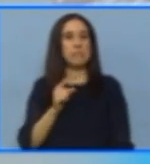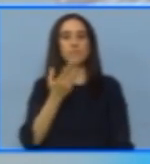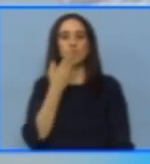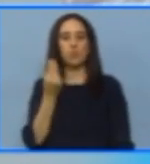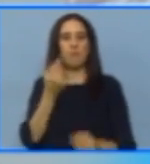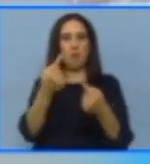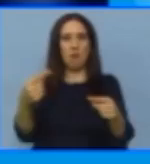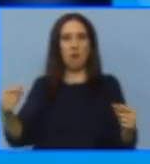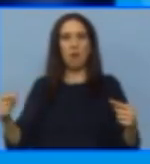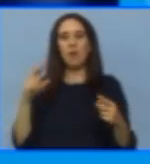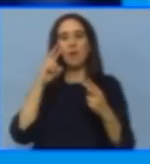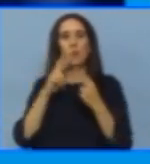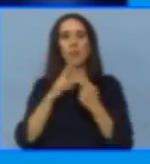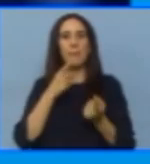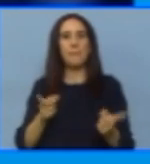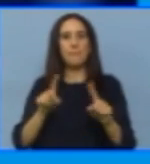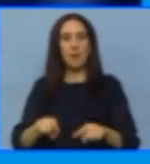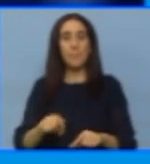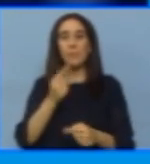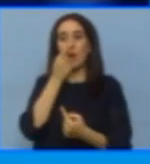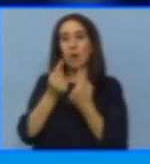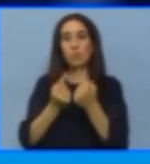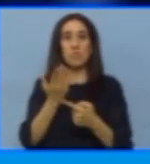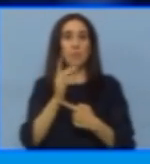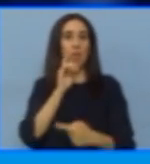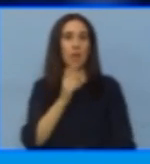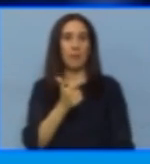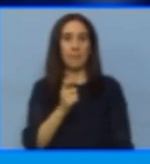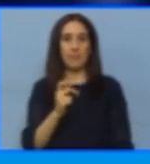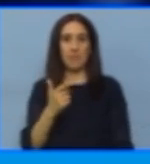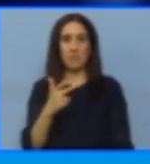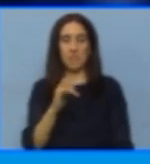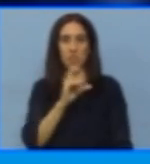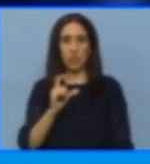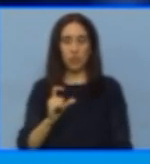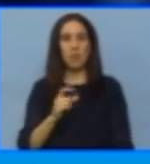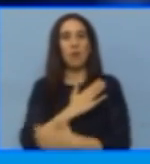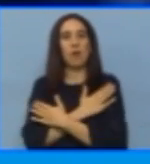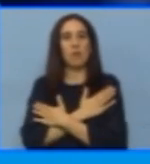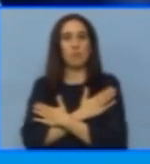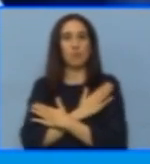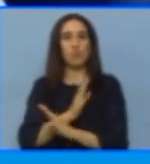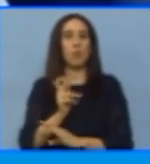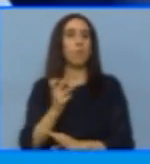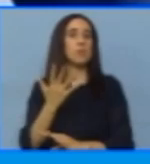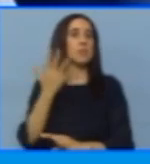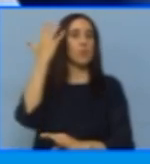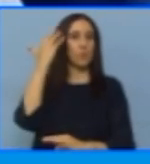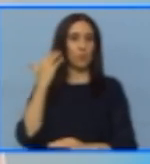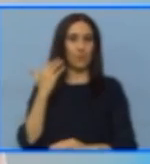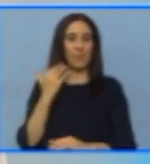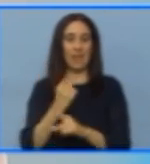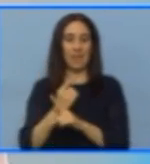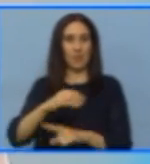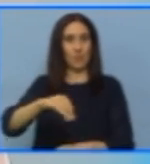jovens têm de se reencontrarem. Alguns deles, no meu caso da Beatriz, teve a oportunidade de fazer amigos há 5 anos atrás, naquele